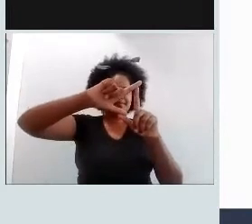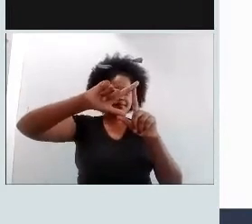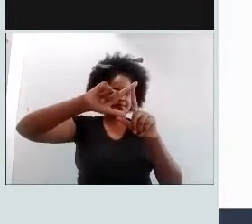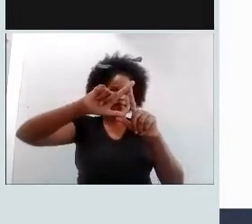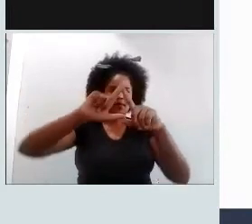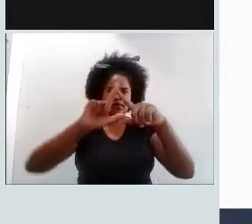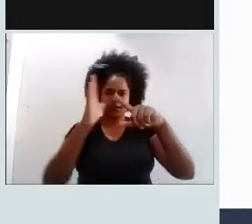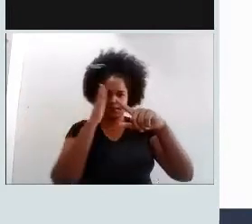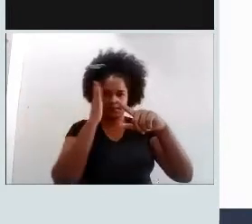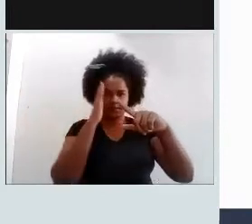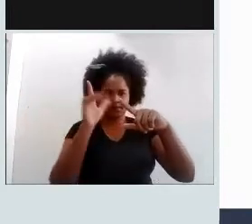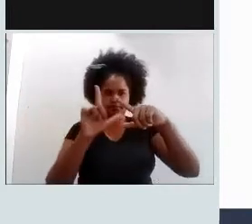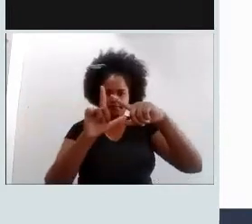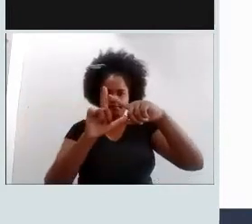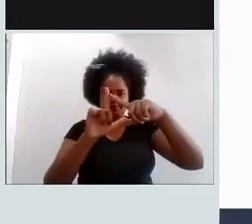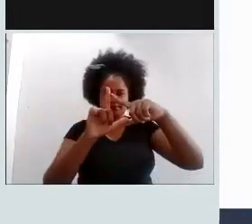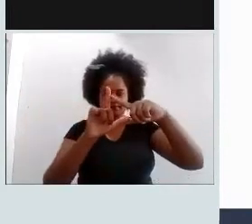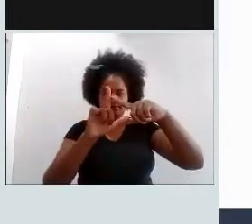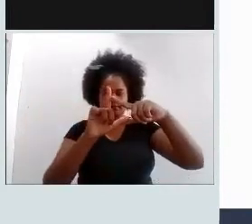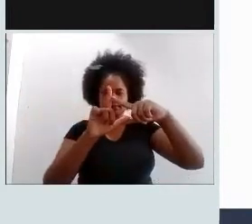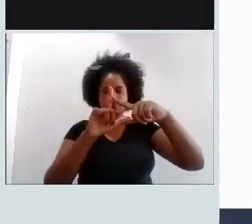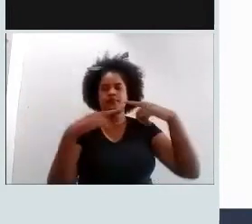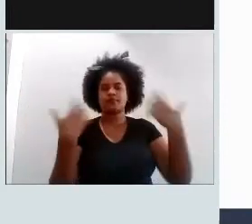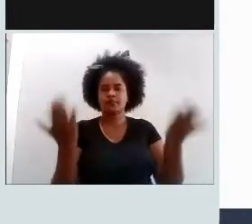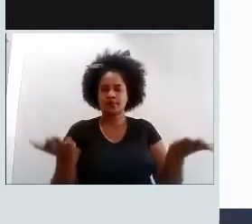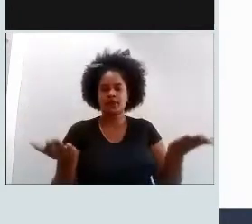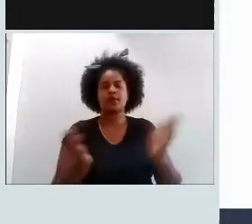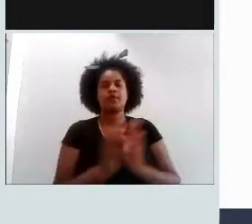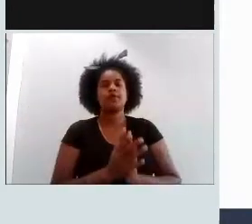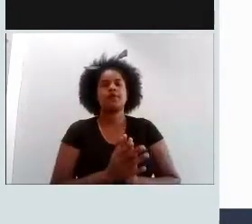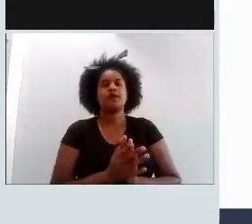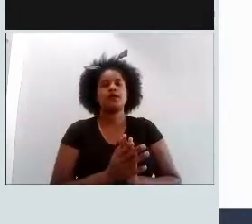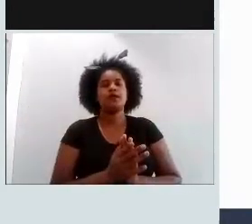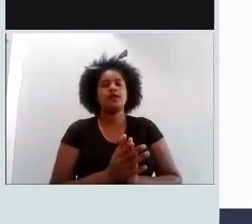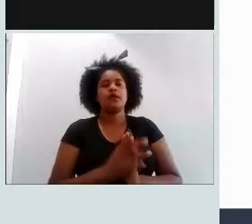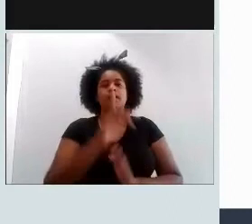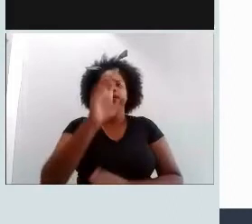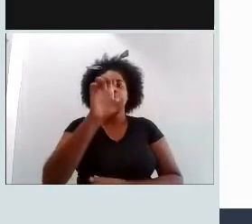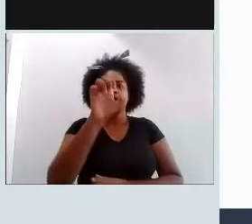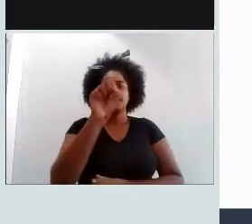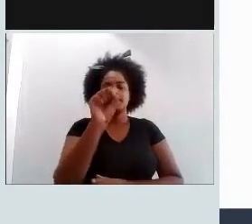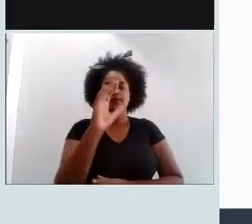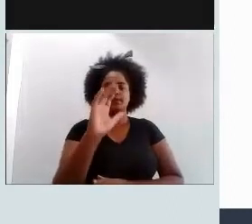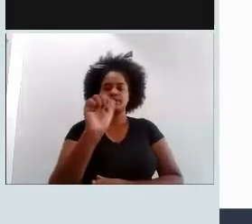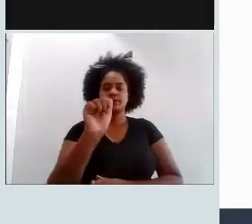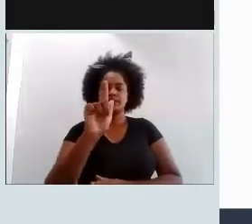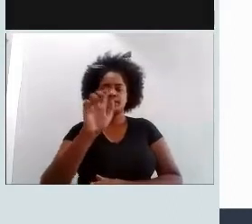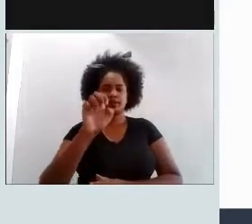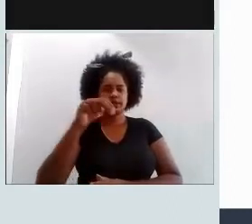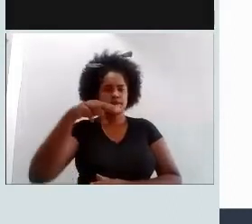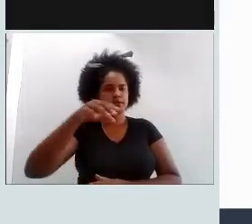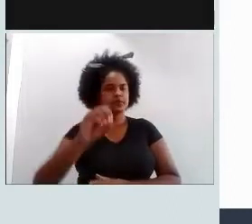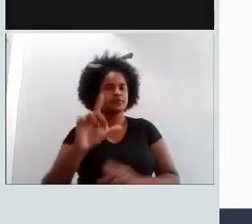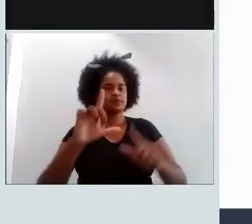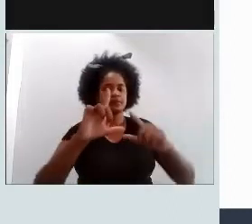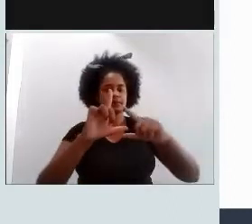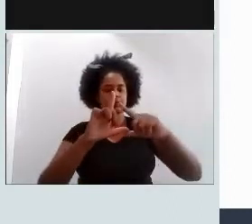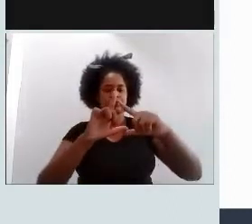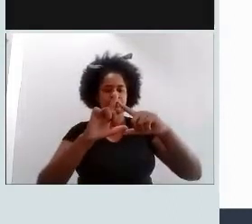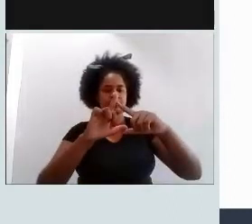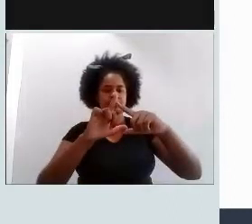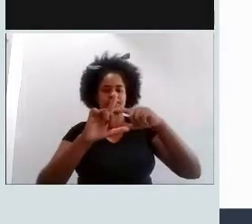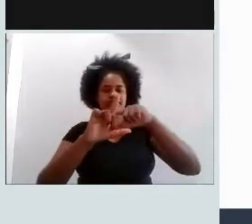certo? De forma geral, o triângulo escaleno é aquele formado por três lados e três